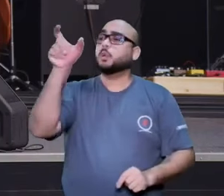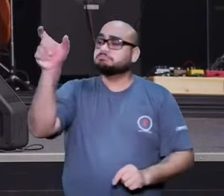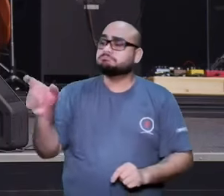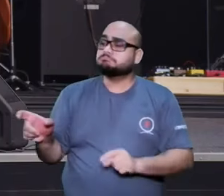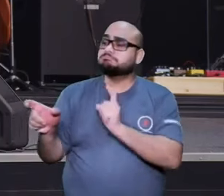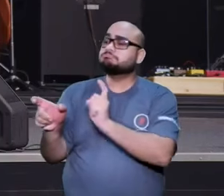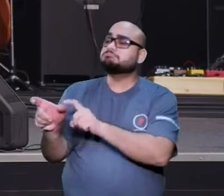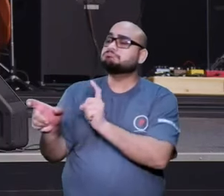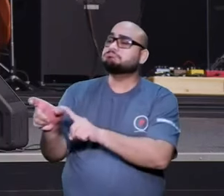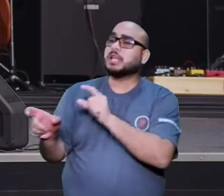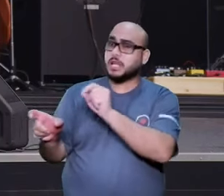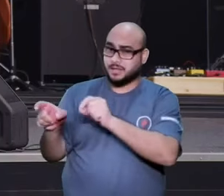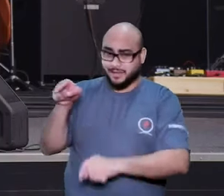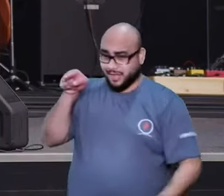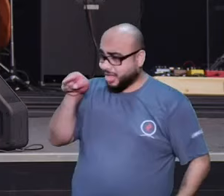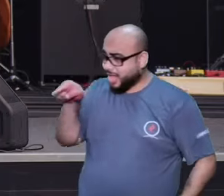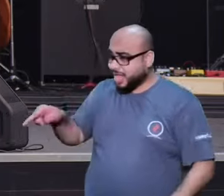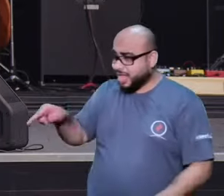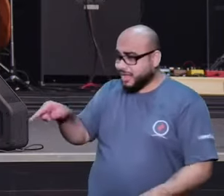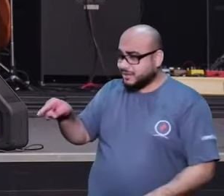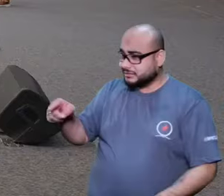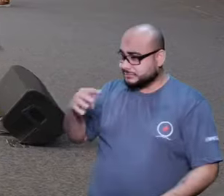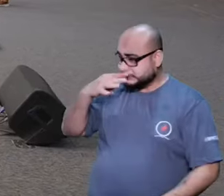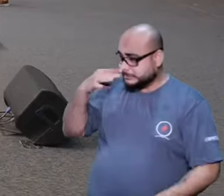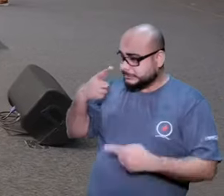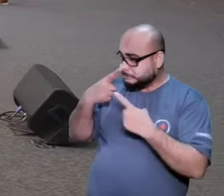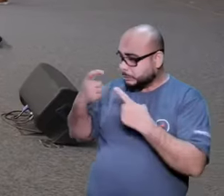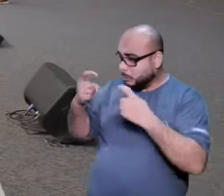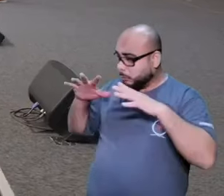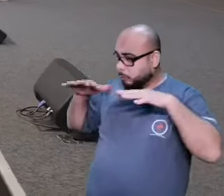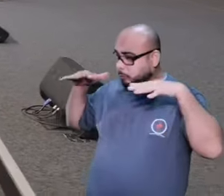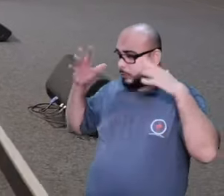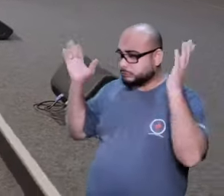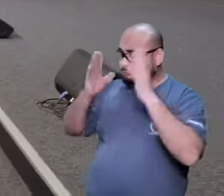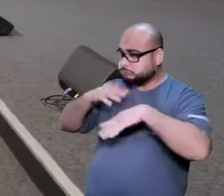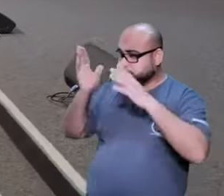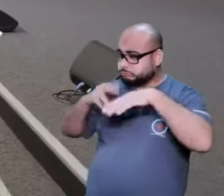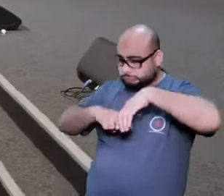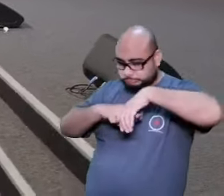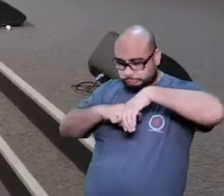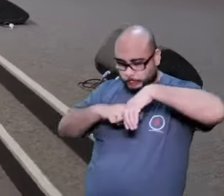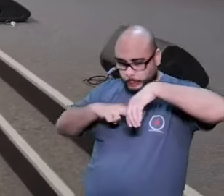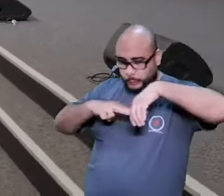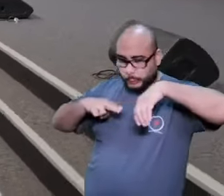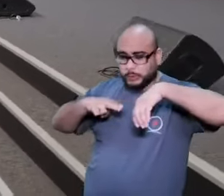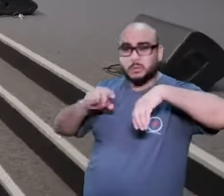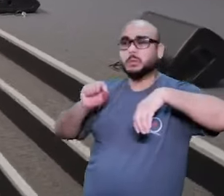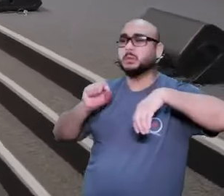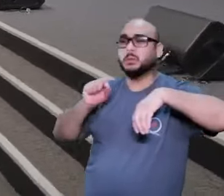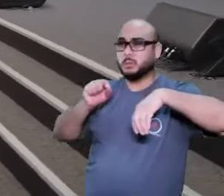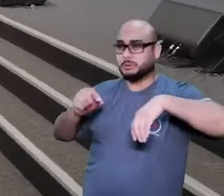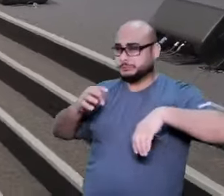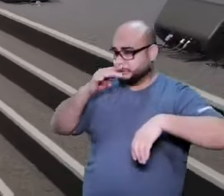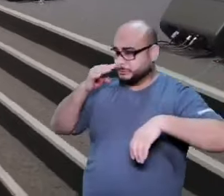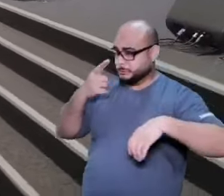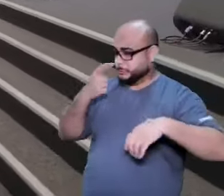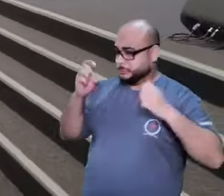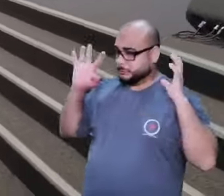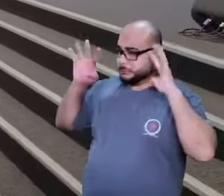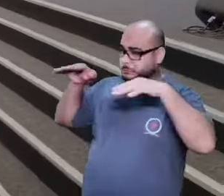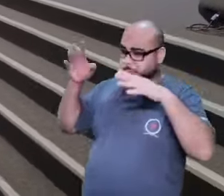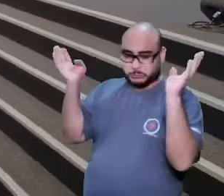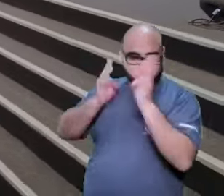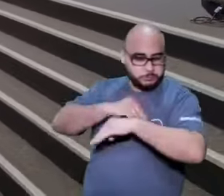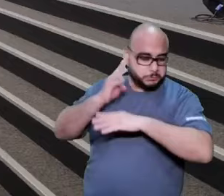já cheira mal Jesus não perguntou pelo odor Jesus não perguntou quantos dias estava